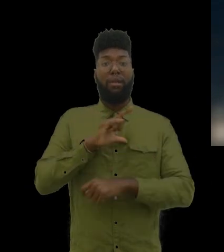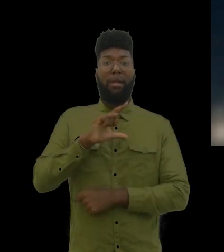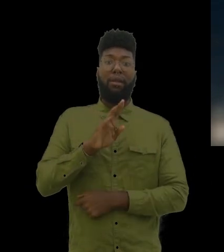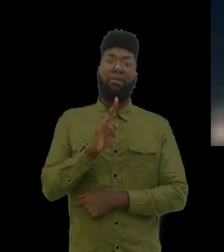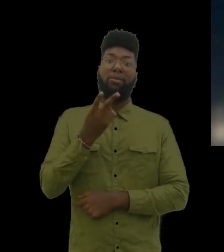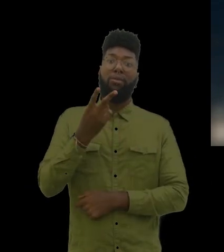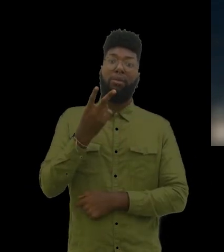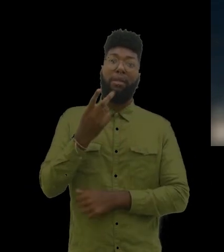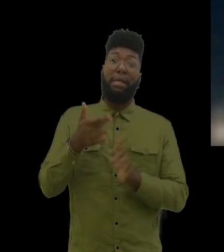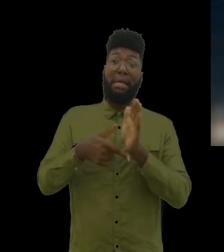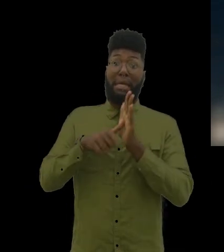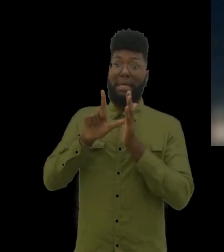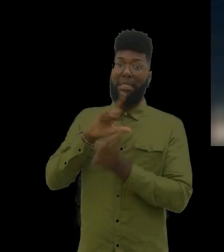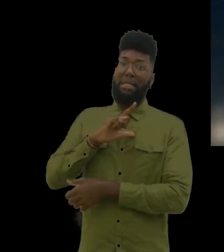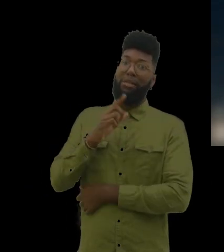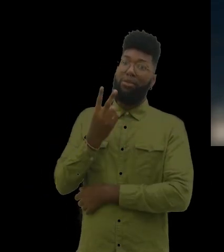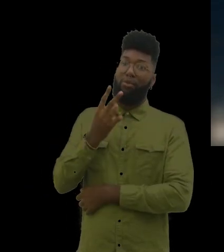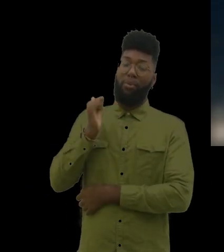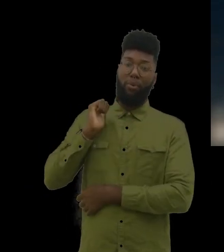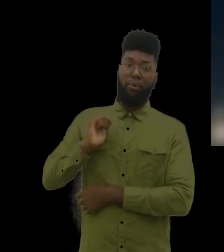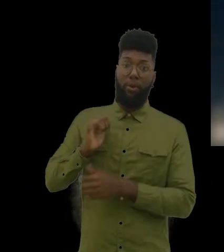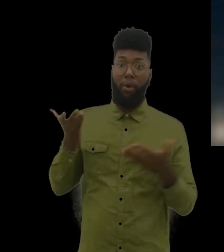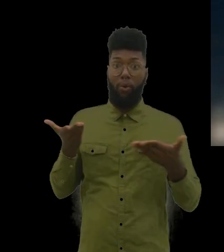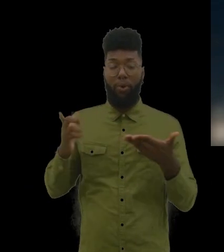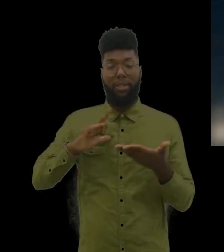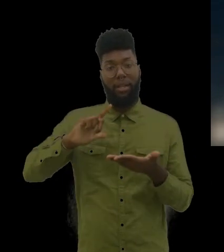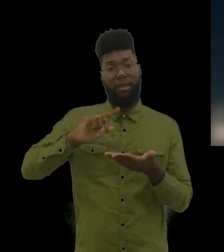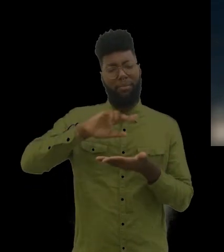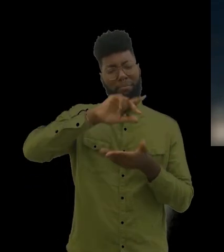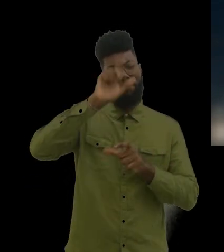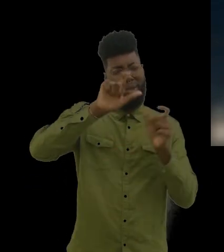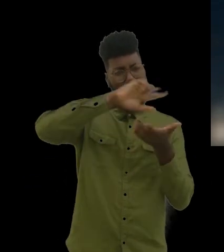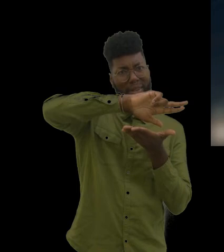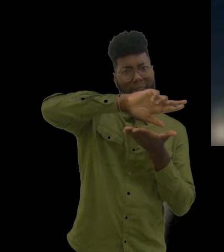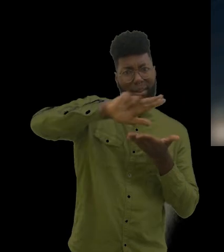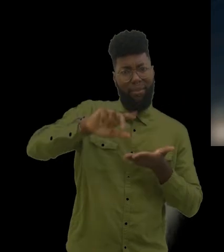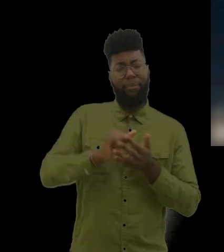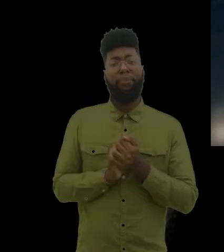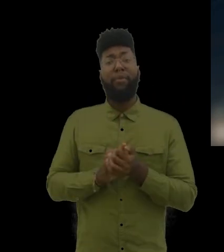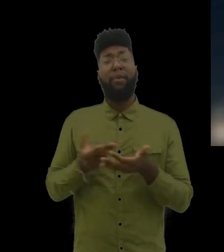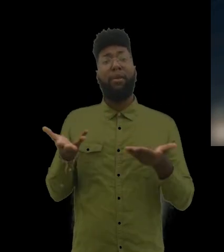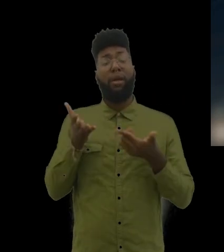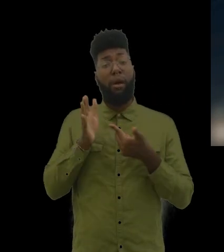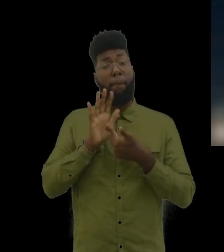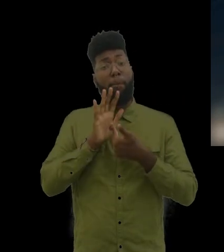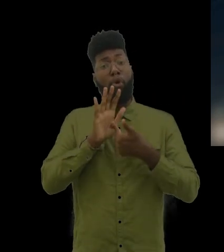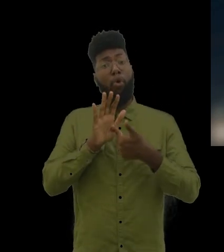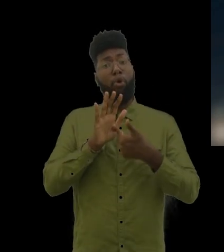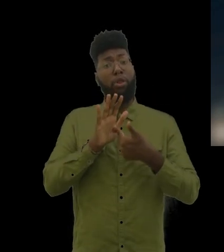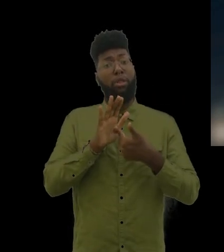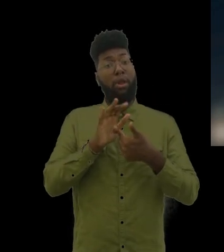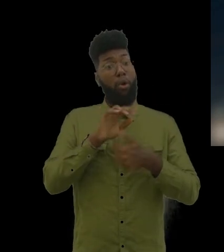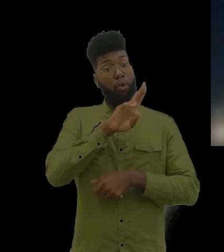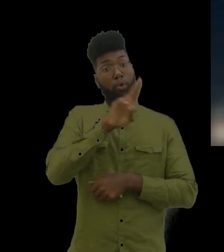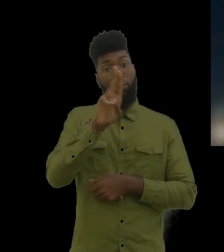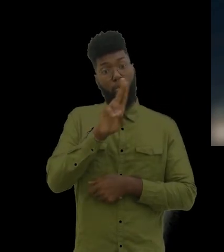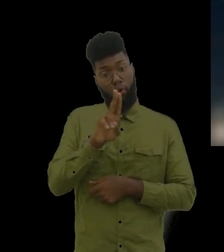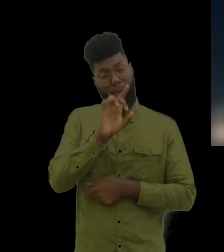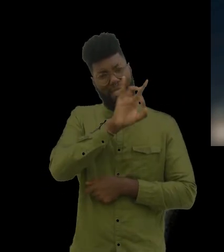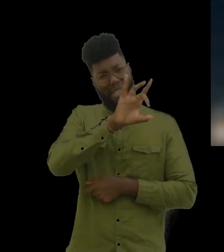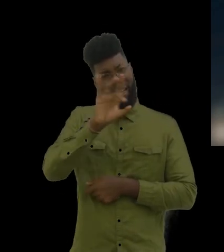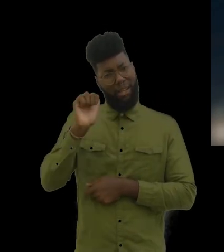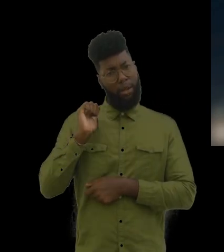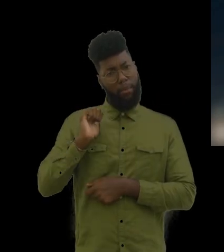nós temos vários. Então assim, eu queria colocar aqui o nome deles e destacar assim a diversidade que é o Aruanda hoje. Então nós